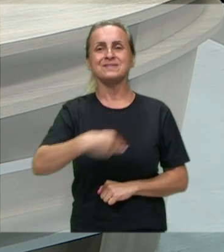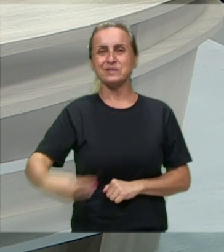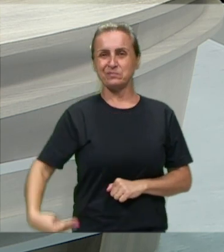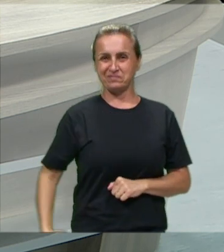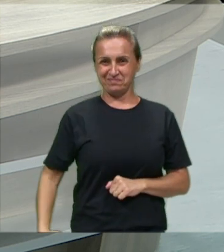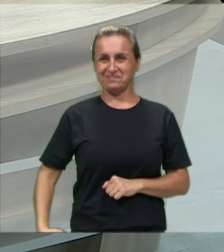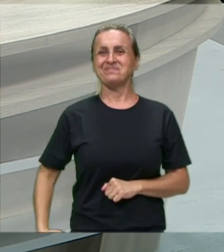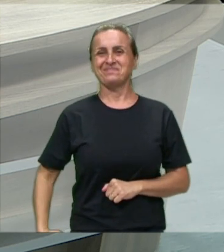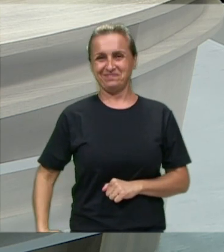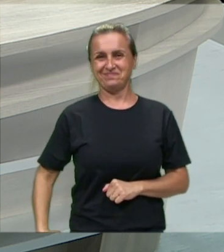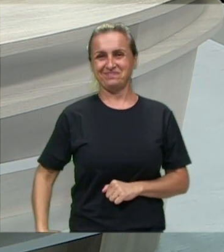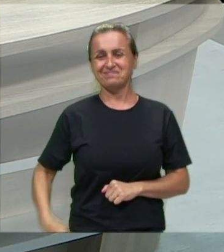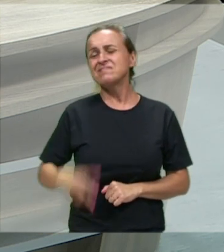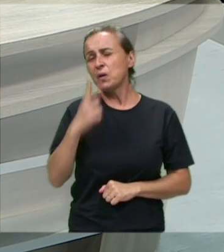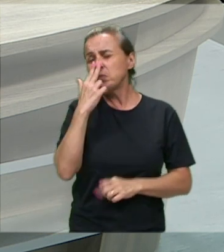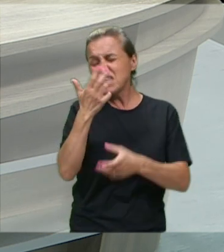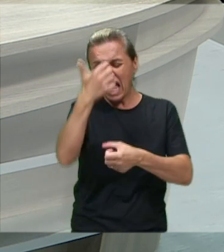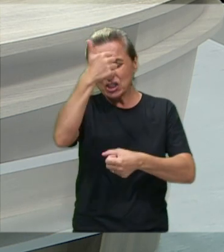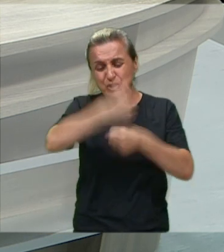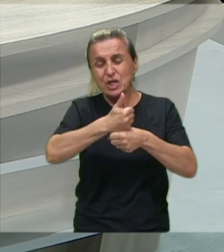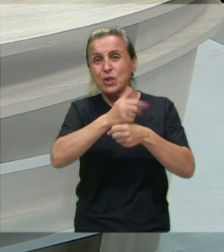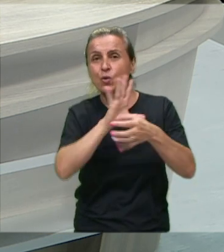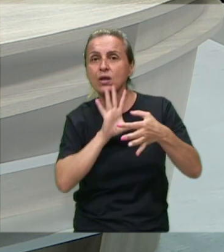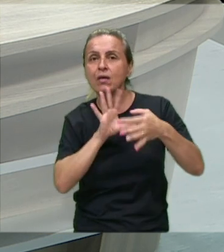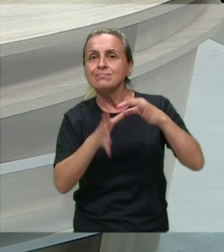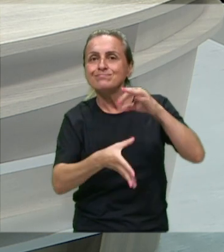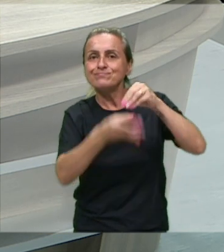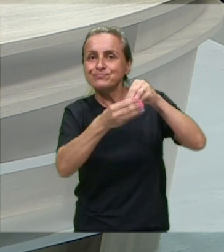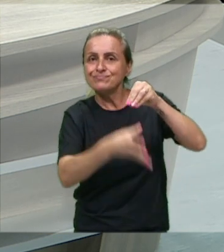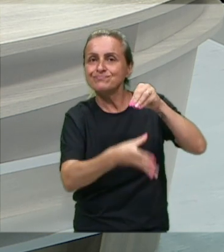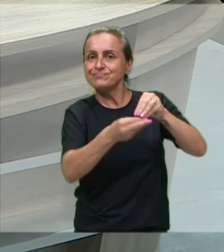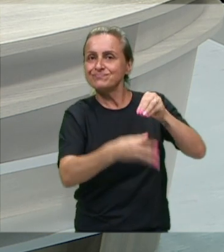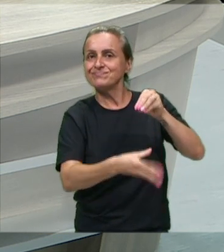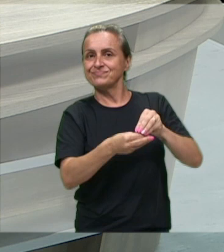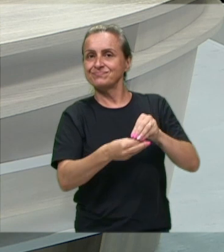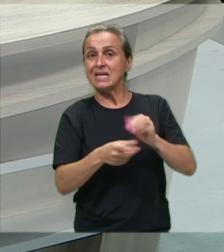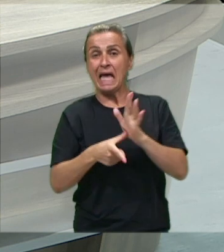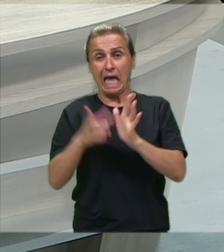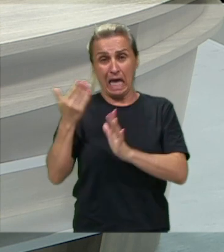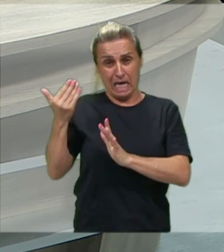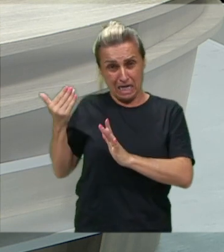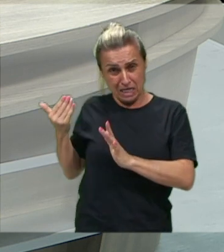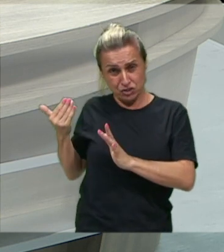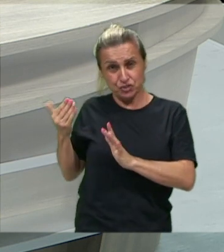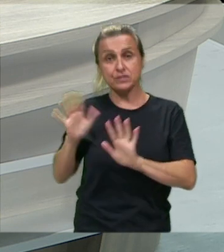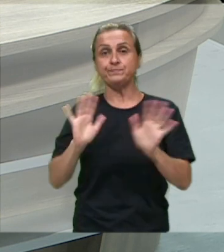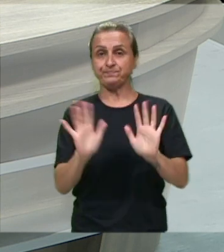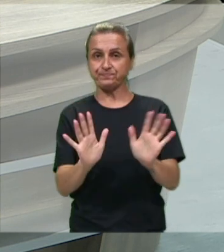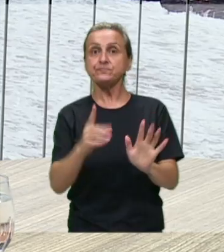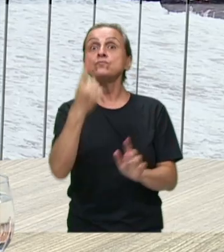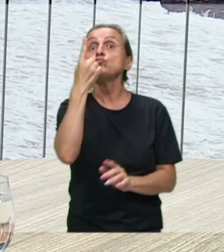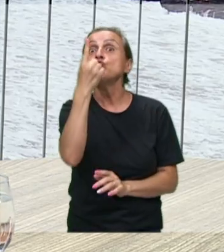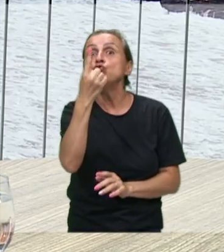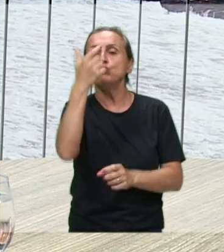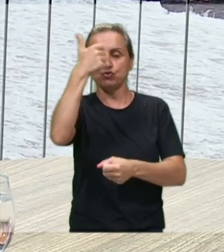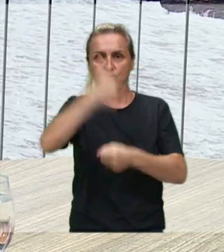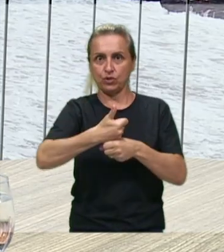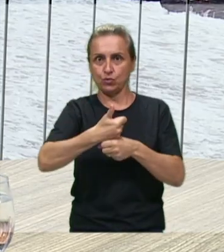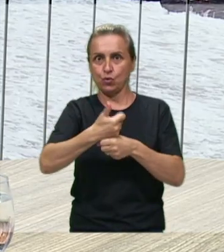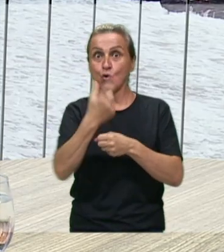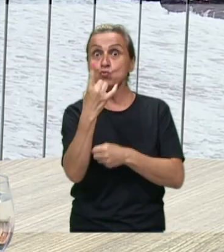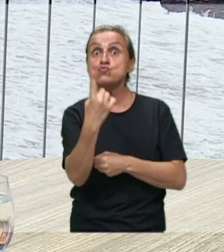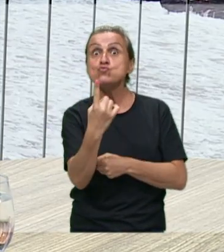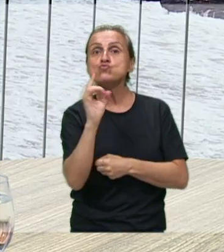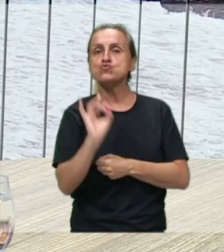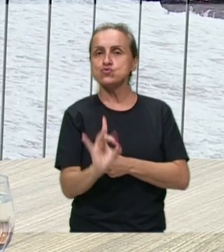como se fosse uma diretoria adjunta. Que a gente conheça, que fala assim, antes não, eu tinha, era um diretor para uma tal coisa,